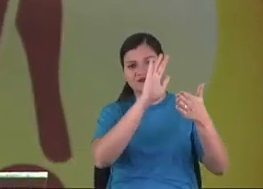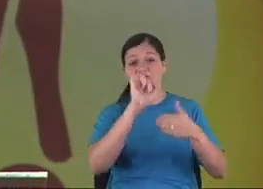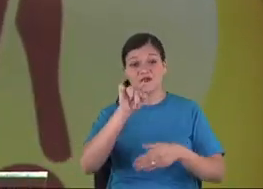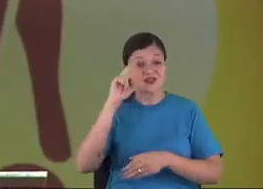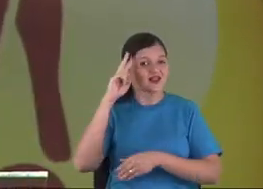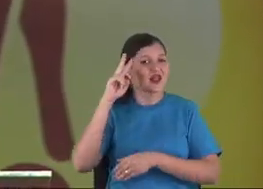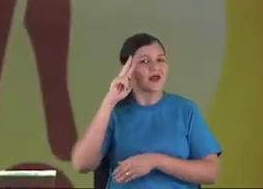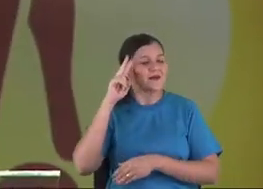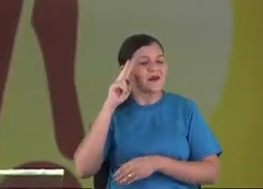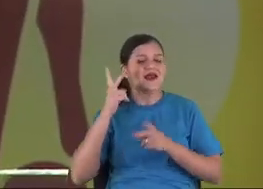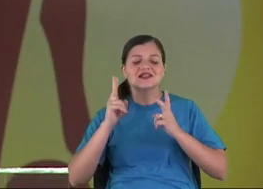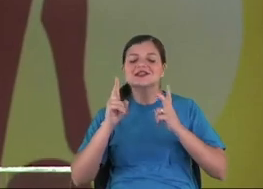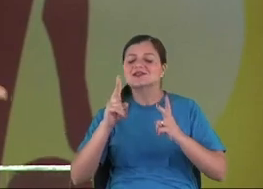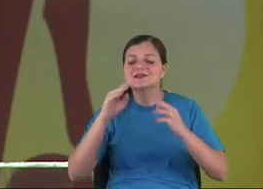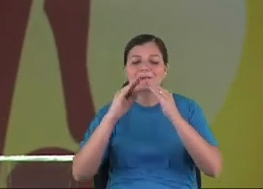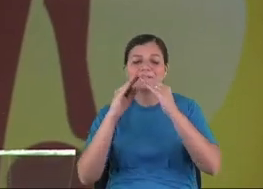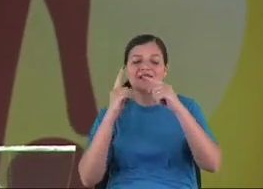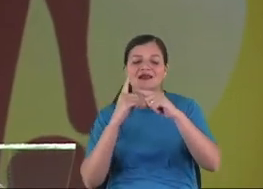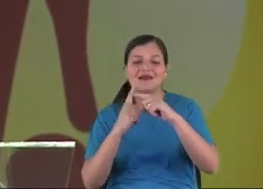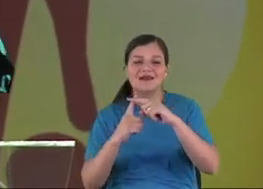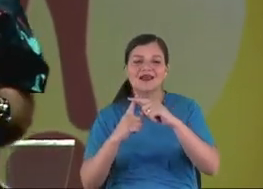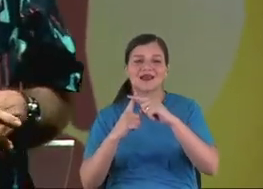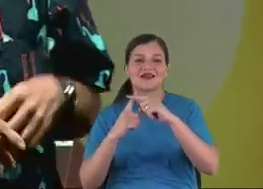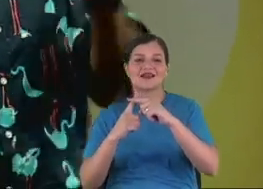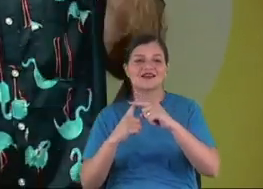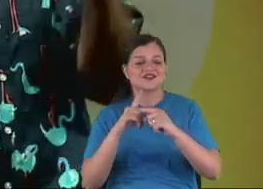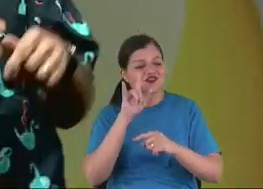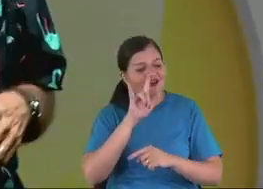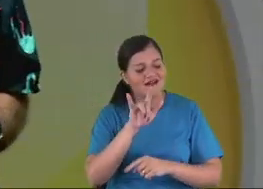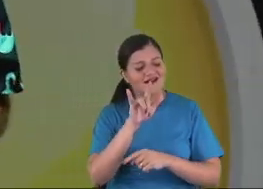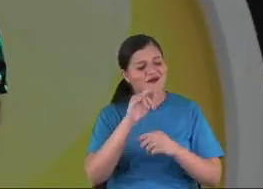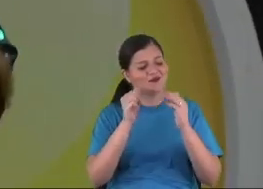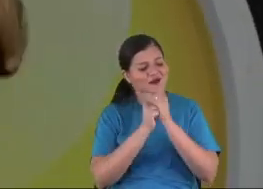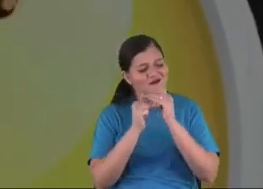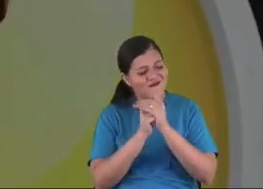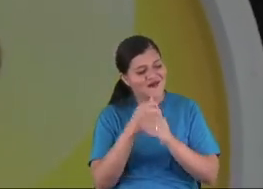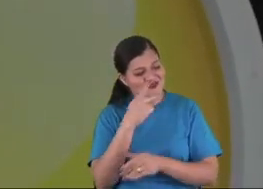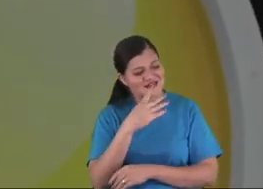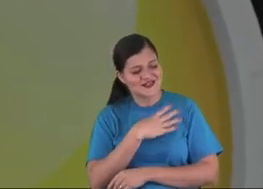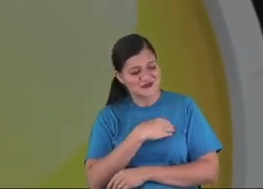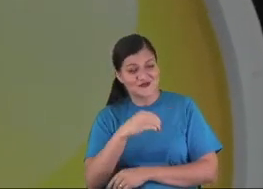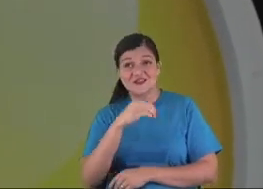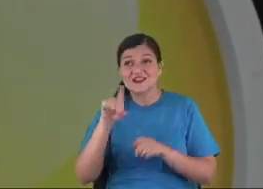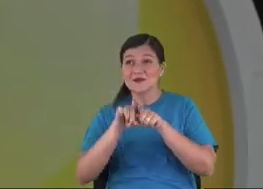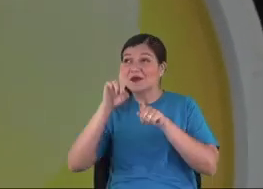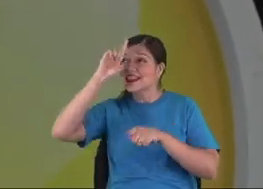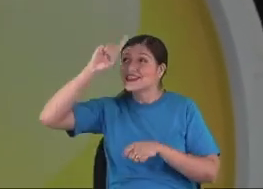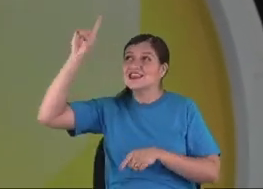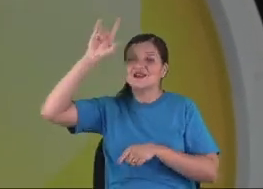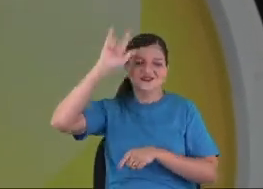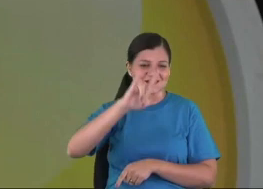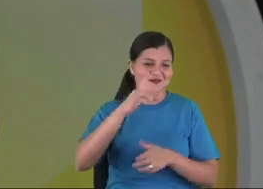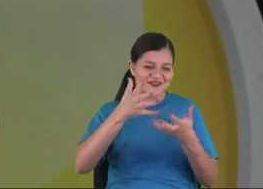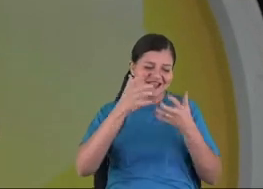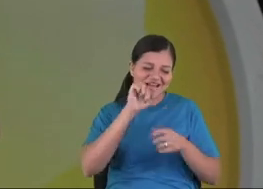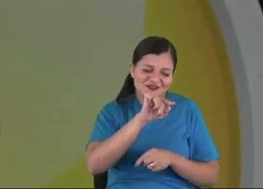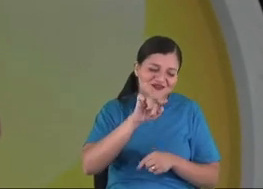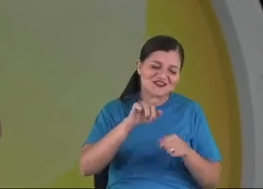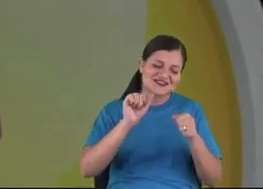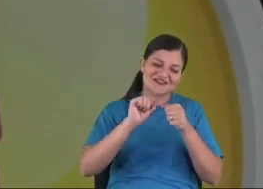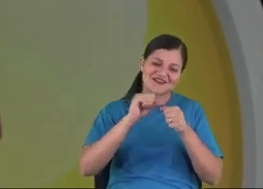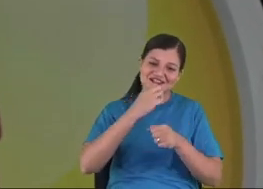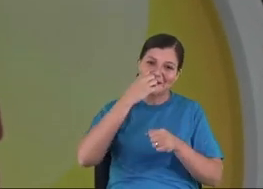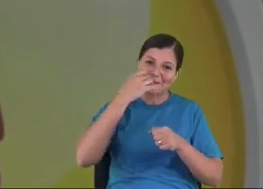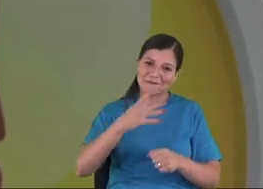que sempre a igreja ama você como pai, ora por você, seus filhos amam você, e Deus ama você, e quer que você faça bem o